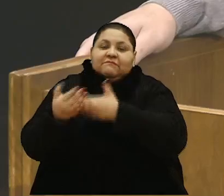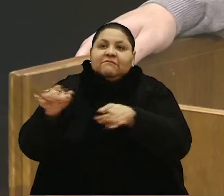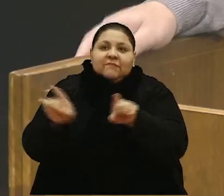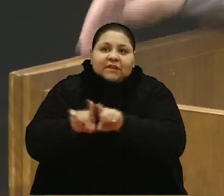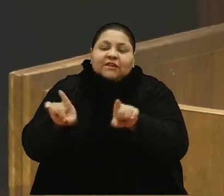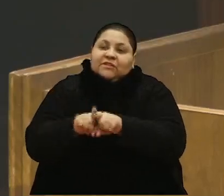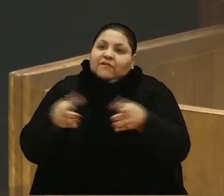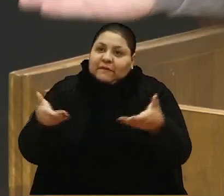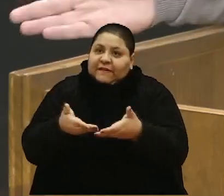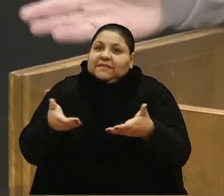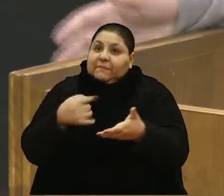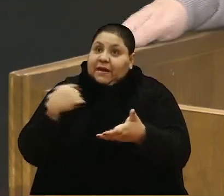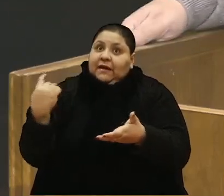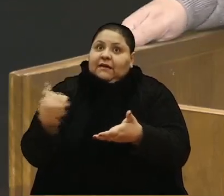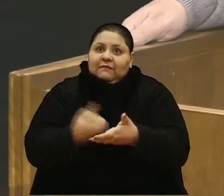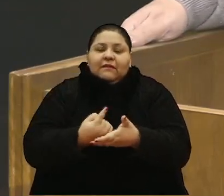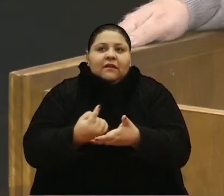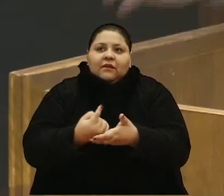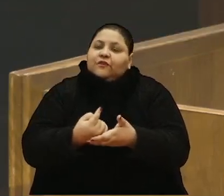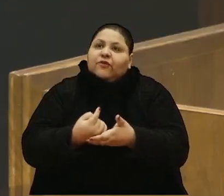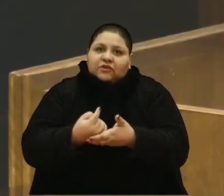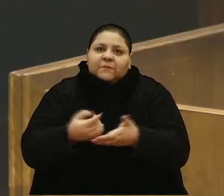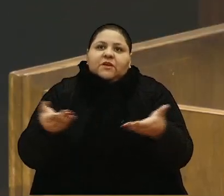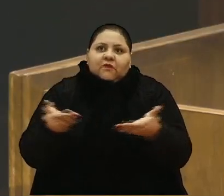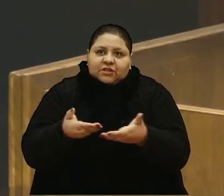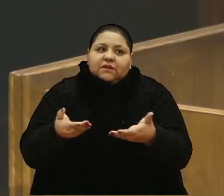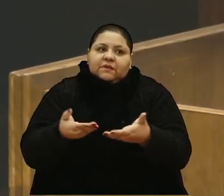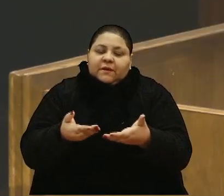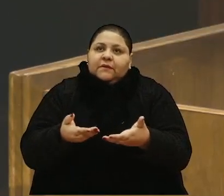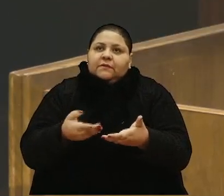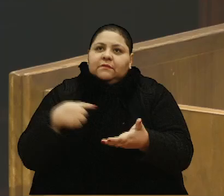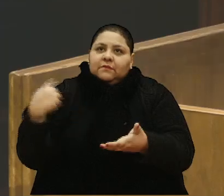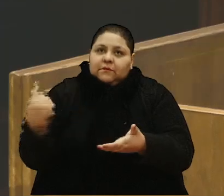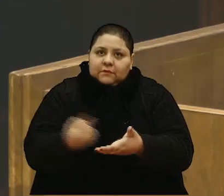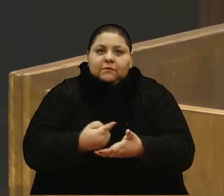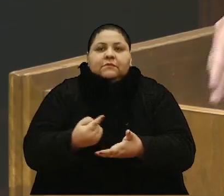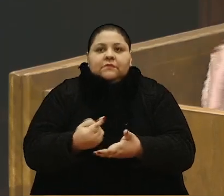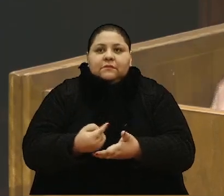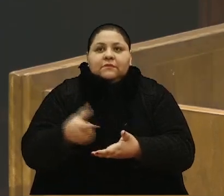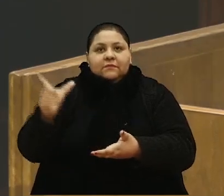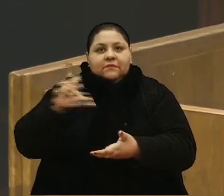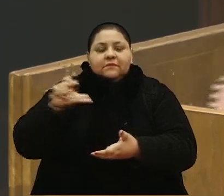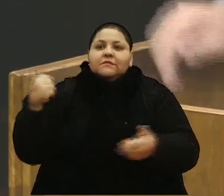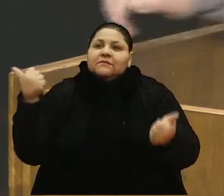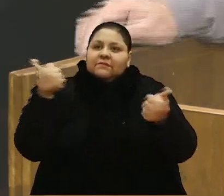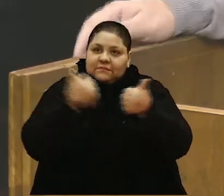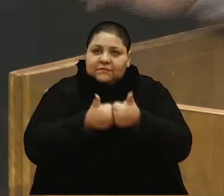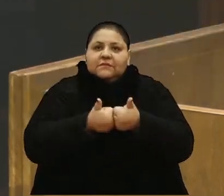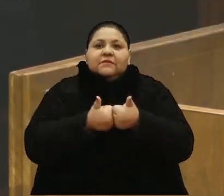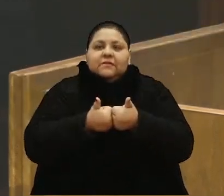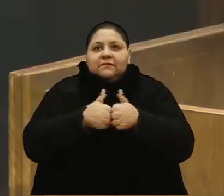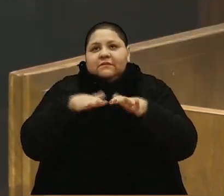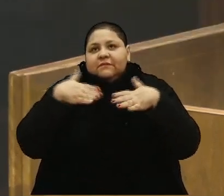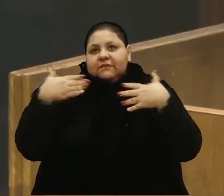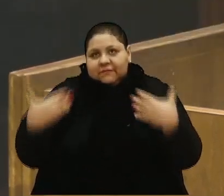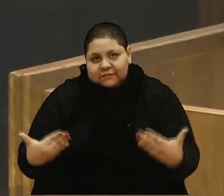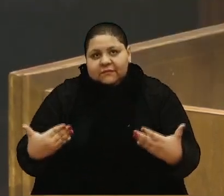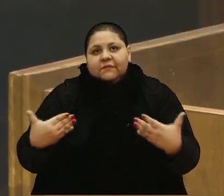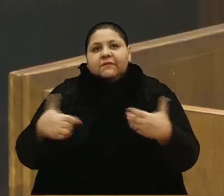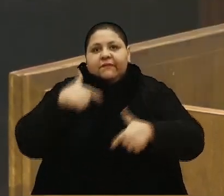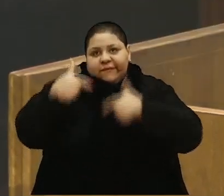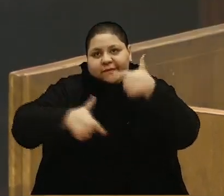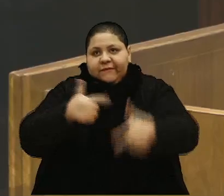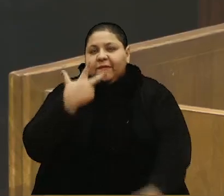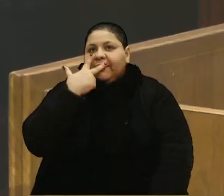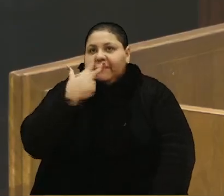Está sendo atendido. Então a senhora vai lá e verifique pessoalmente, que eu estive lá e estão sendo atendidos. Então, é sempre isso. Mesma